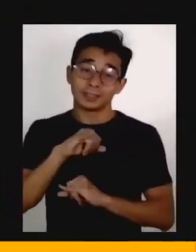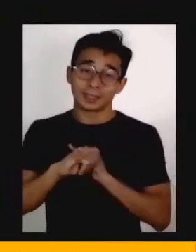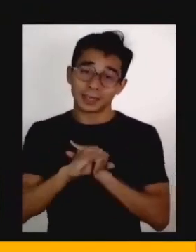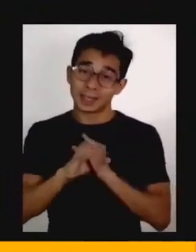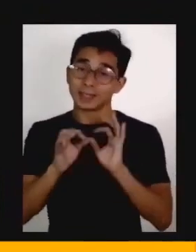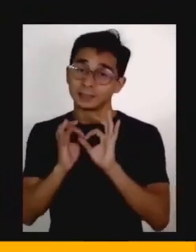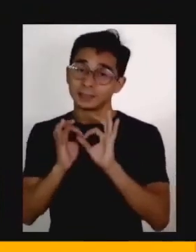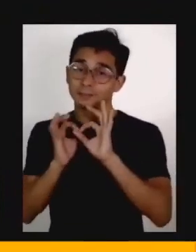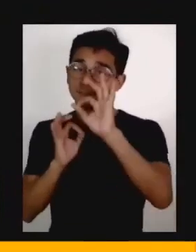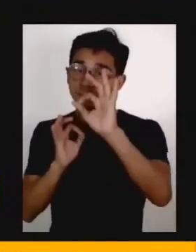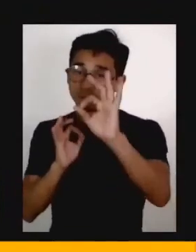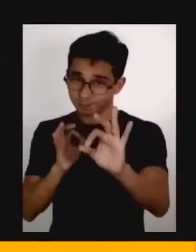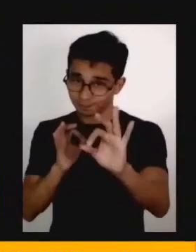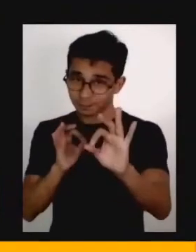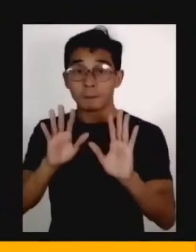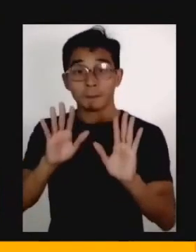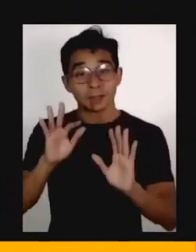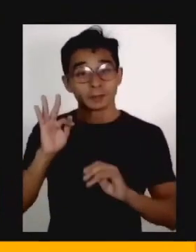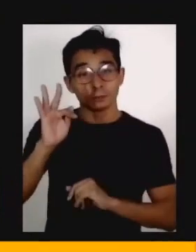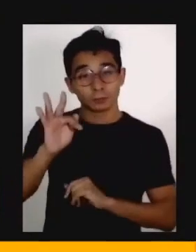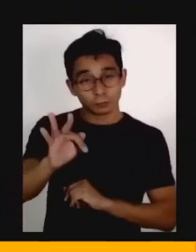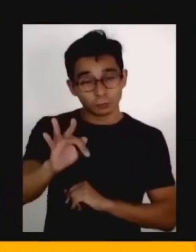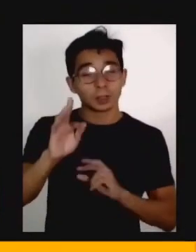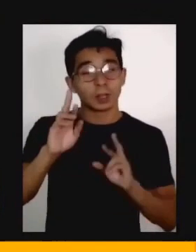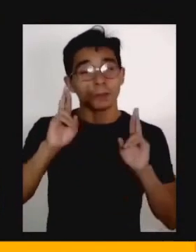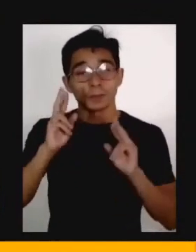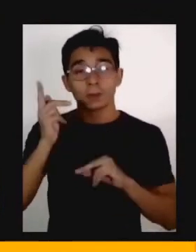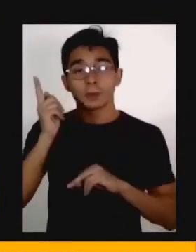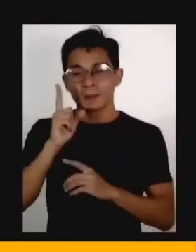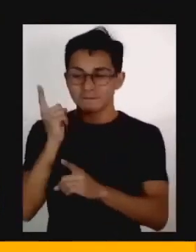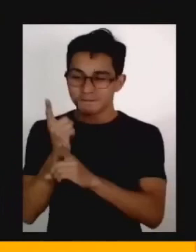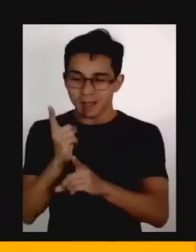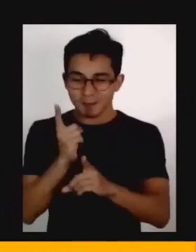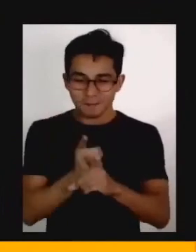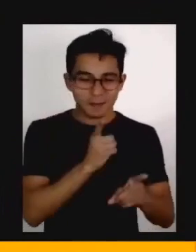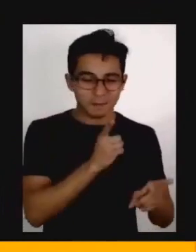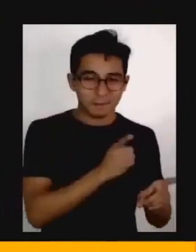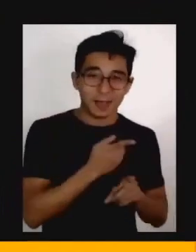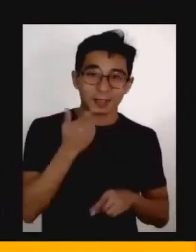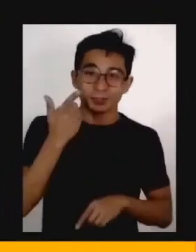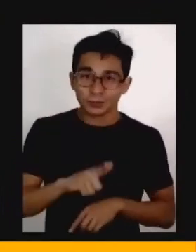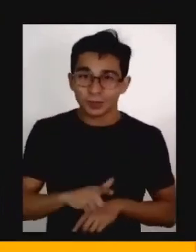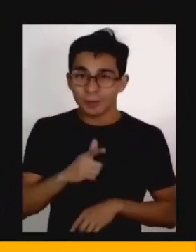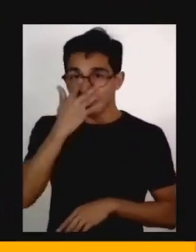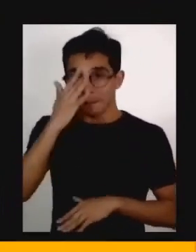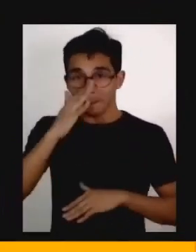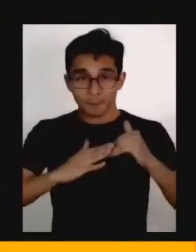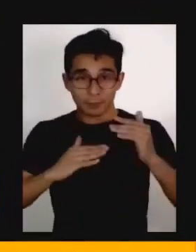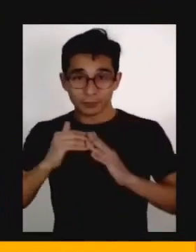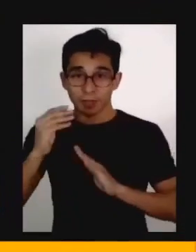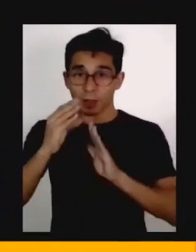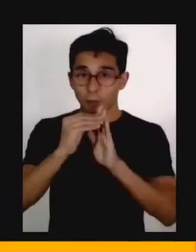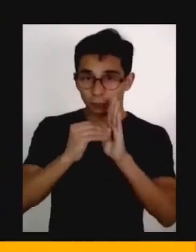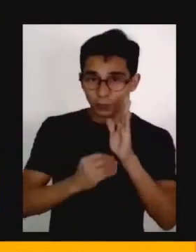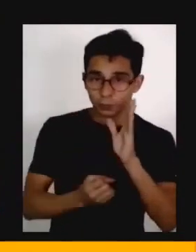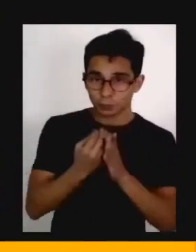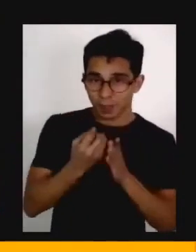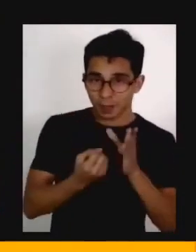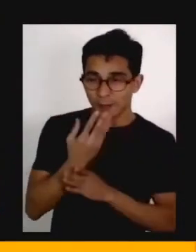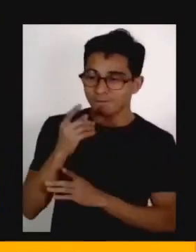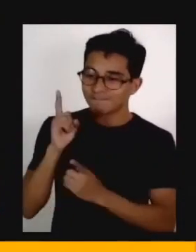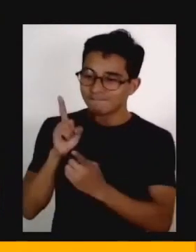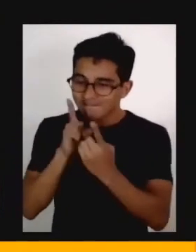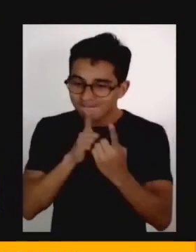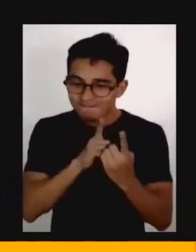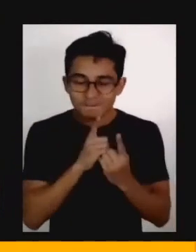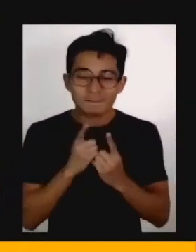que em breve a gente possa voltar a encontrar todos esses criadores de conteúdo para estar cada vez mais próximos, que a gente acha que é